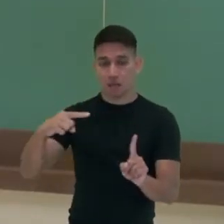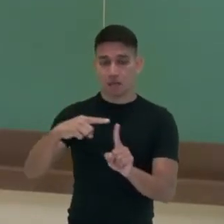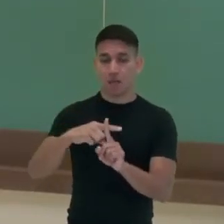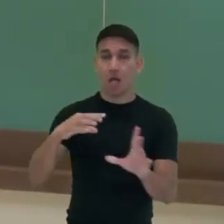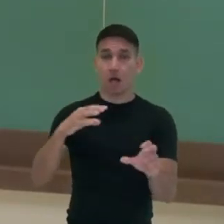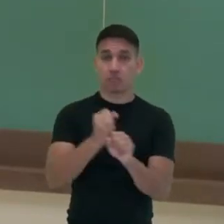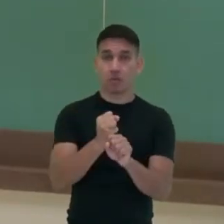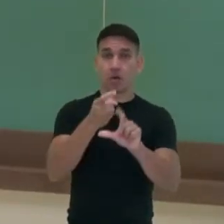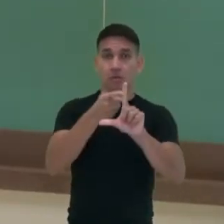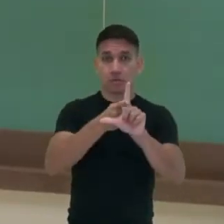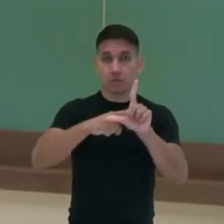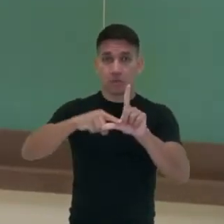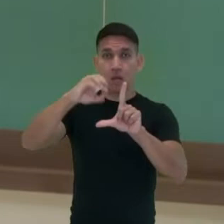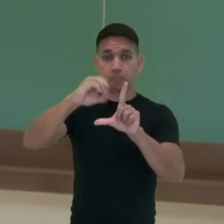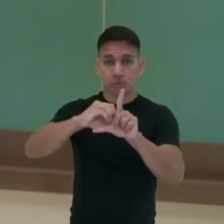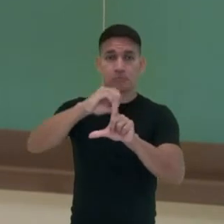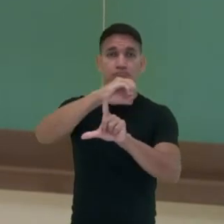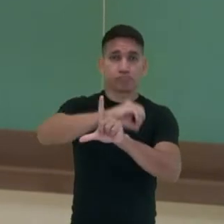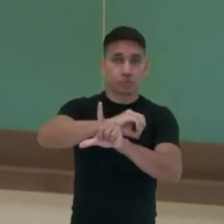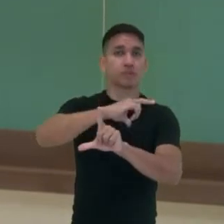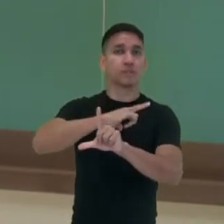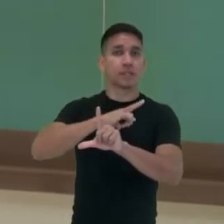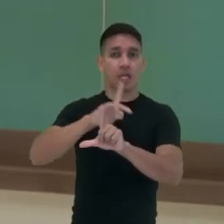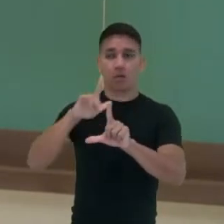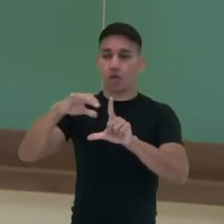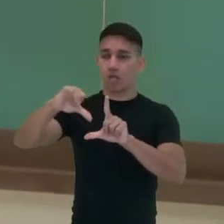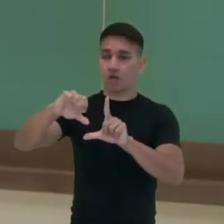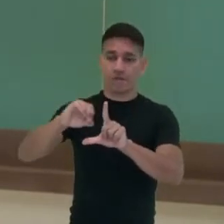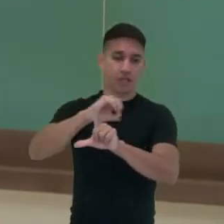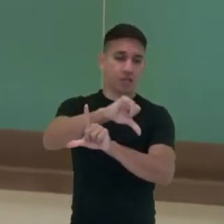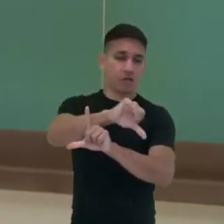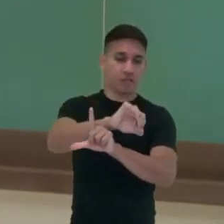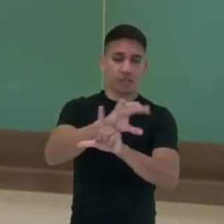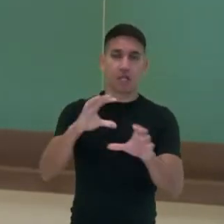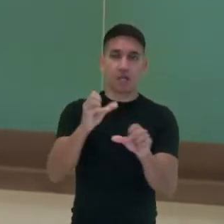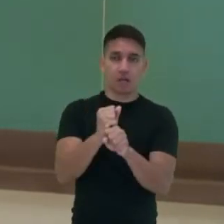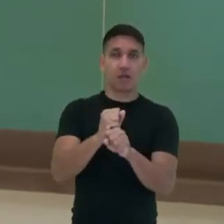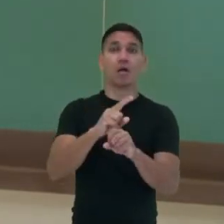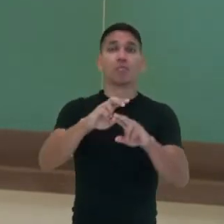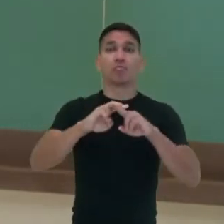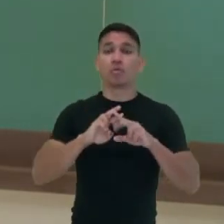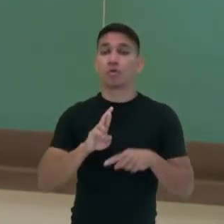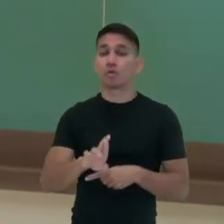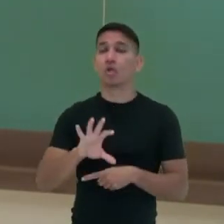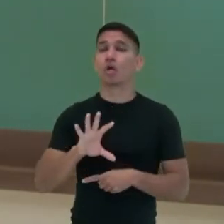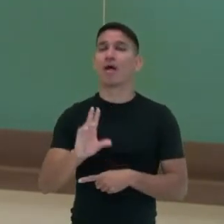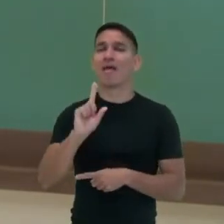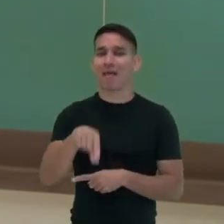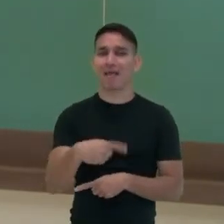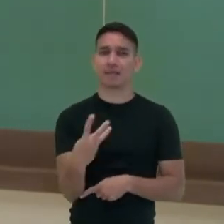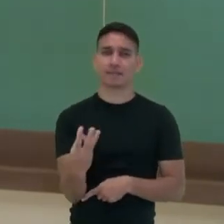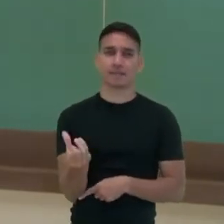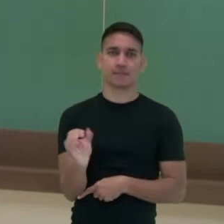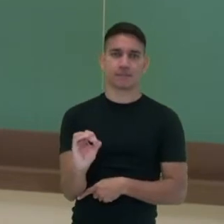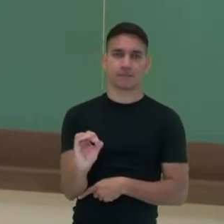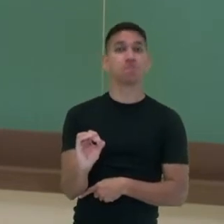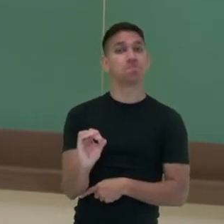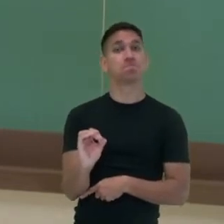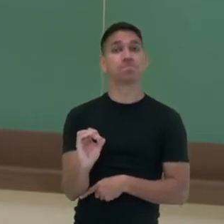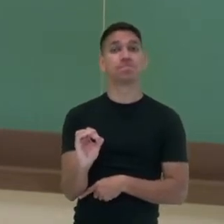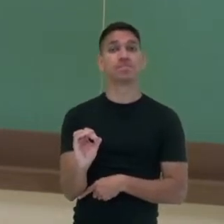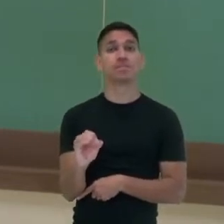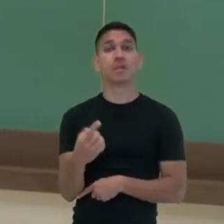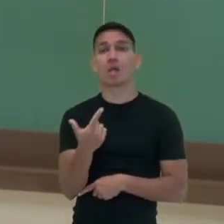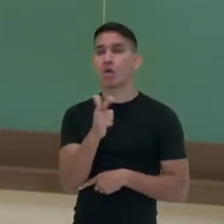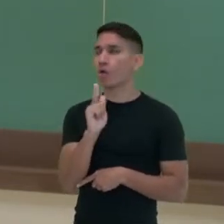formam ângulozinhos de 90 graus. Então, 90 mais 90 mais 90 mais 90, que fecha 360, tá?